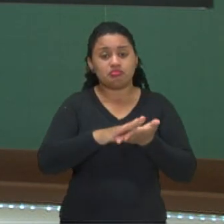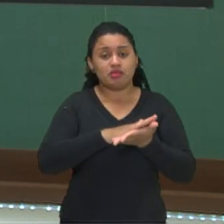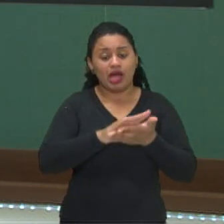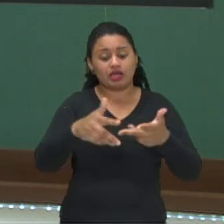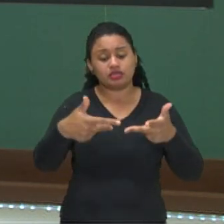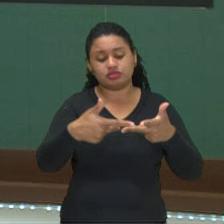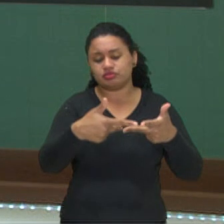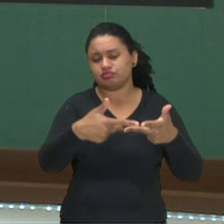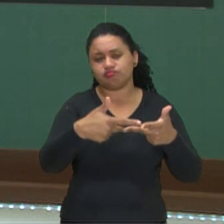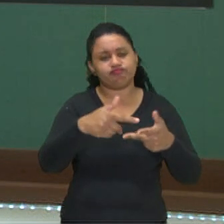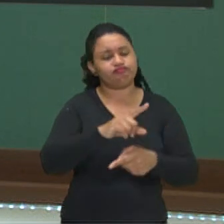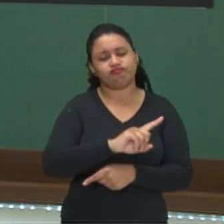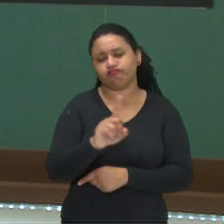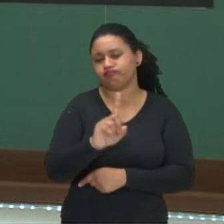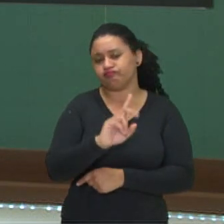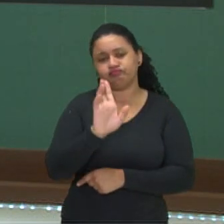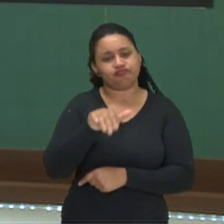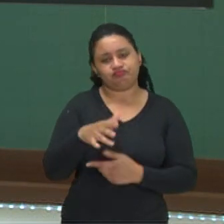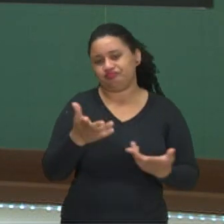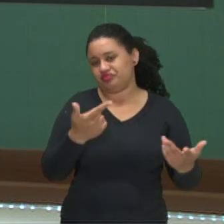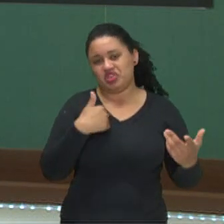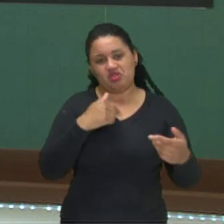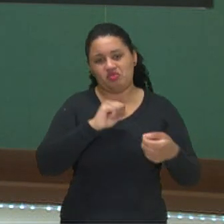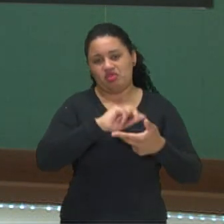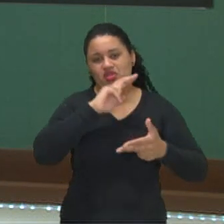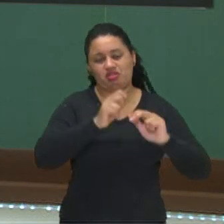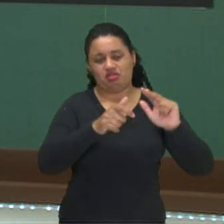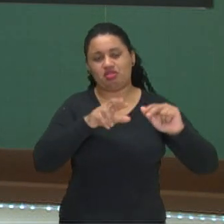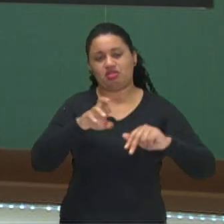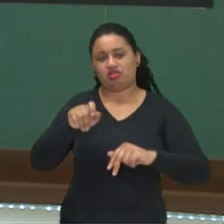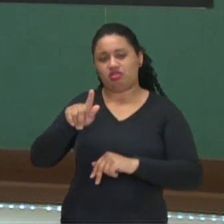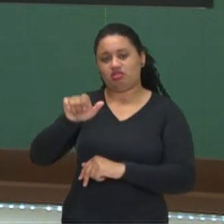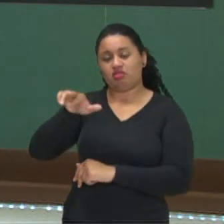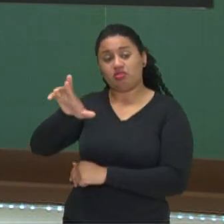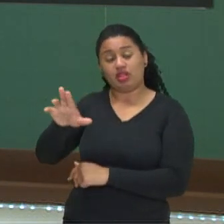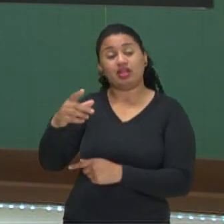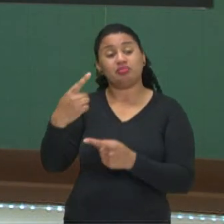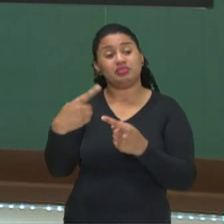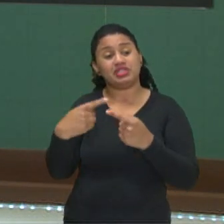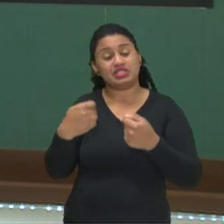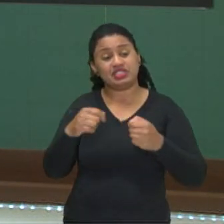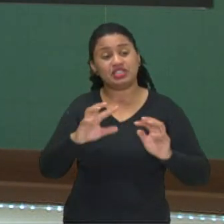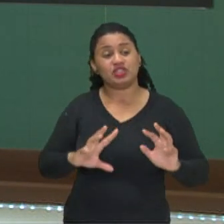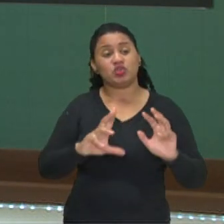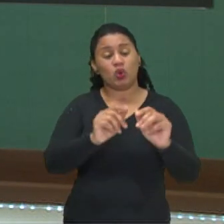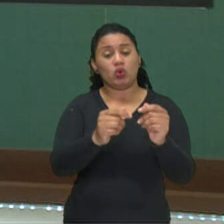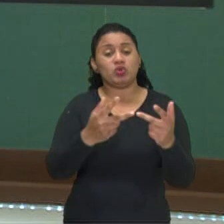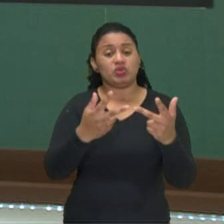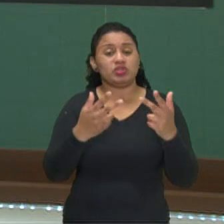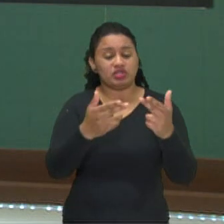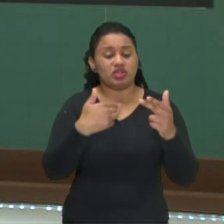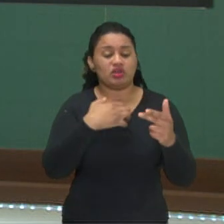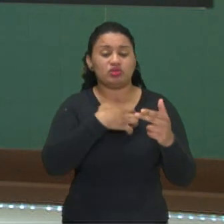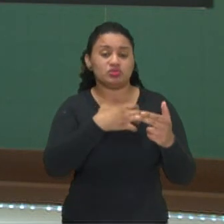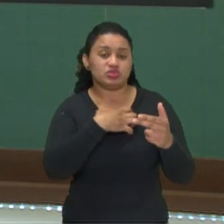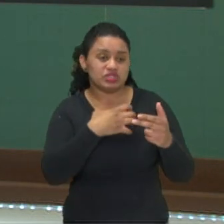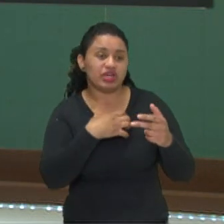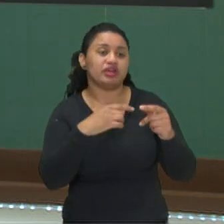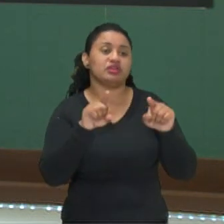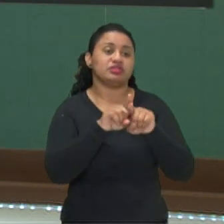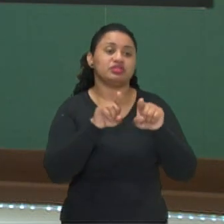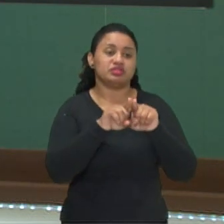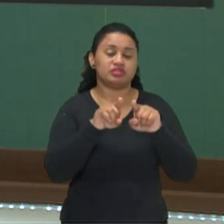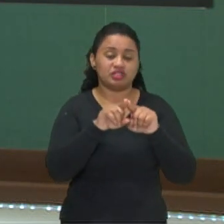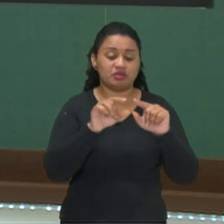Isso já desqualifica ele de ser um poliedro regular, que para ele ser regular, todas as faces têm que ter a mesma forma e serem